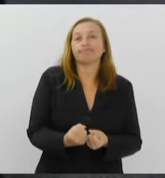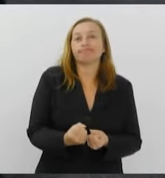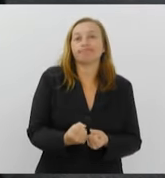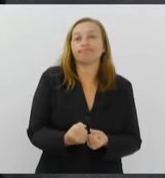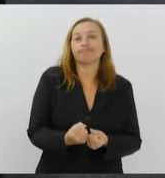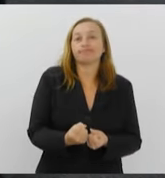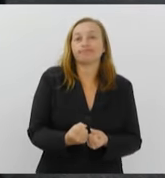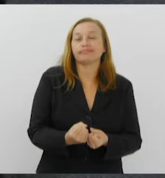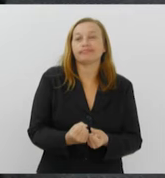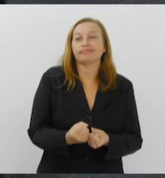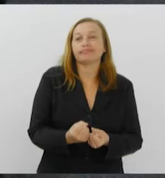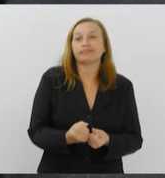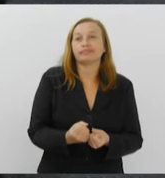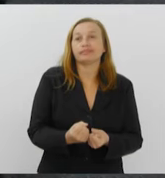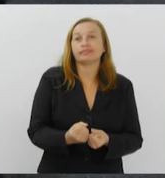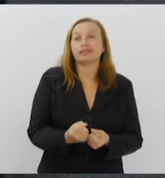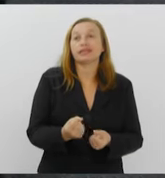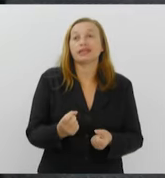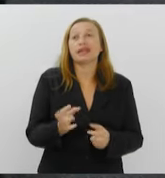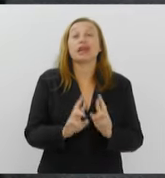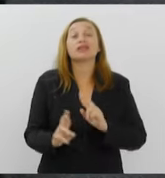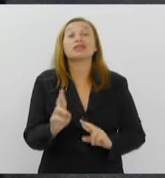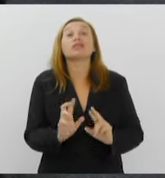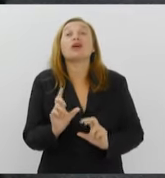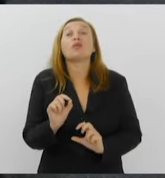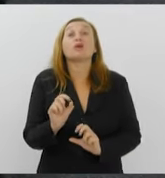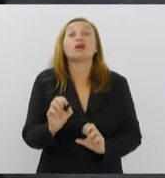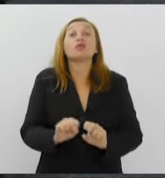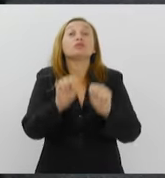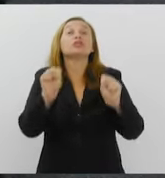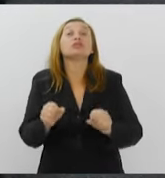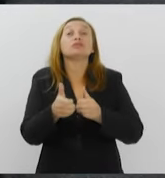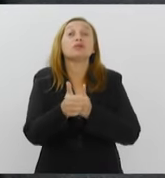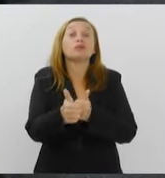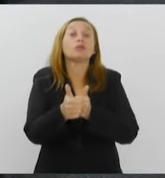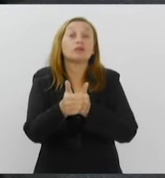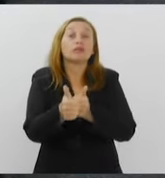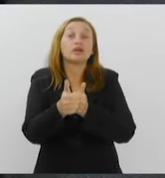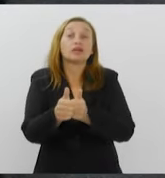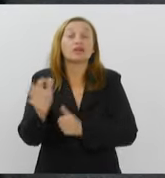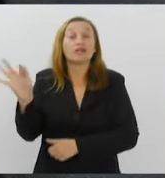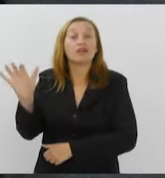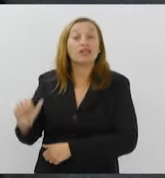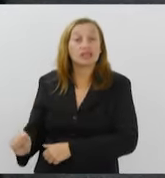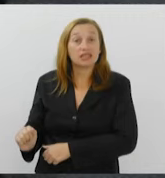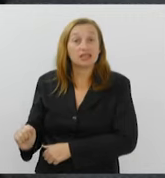que diz respeito ao sistema de acompanhamento da Fazenda,